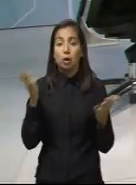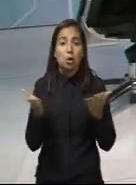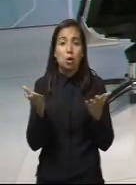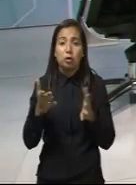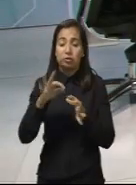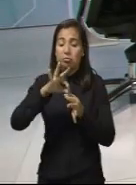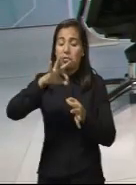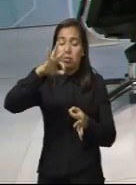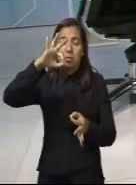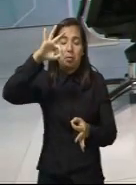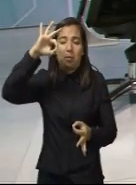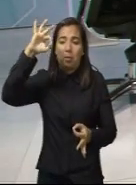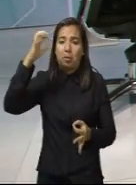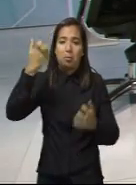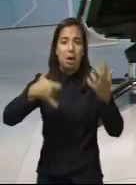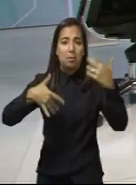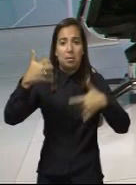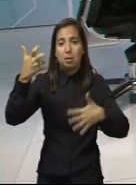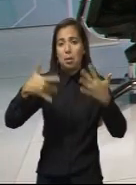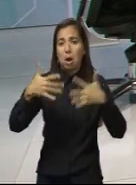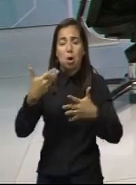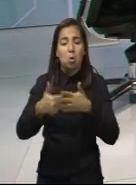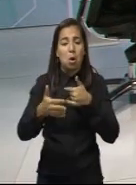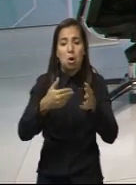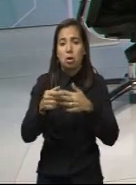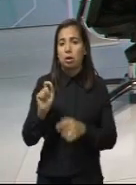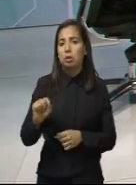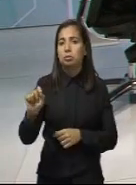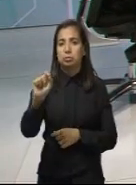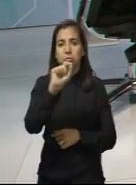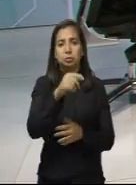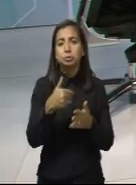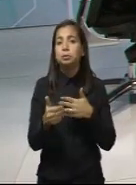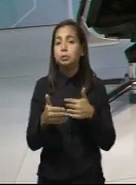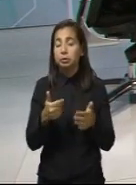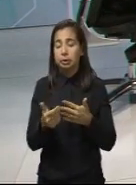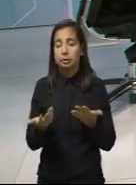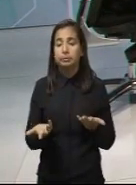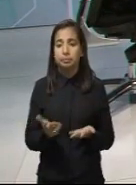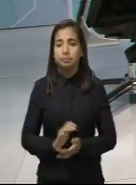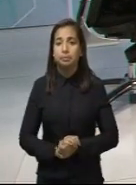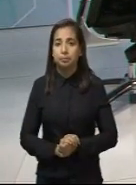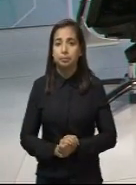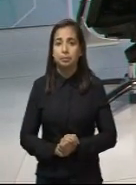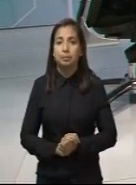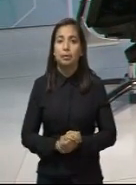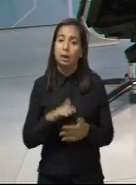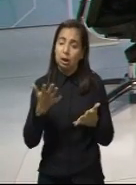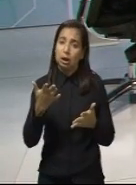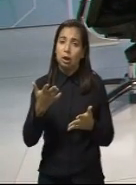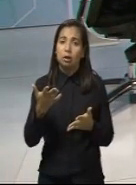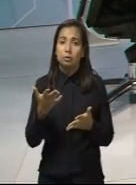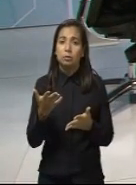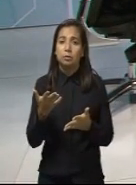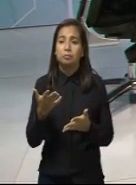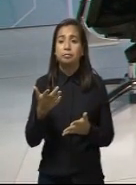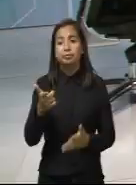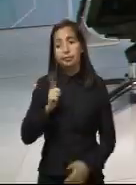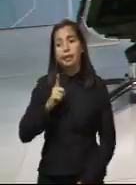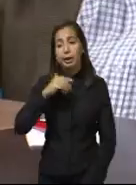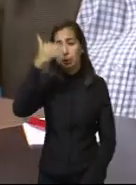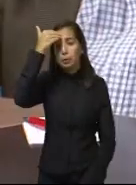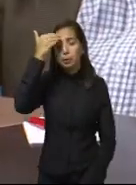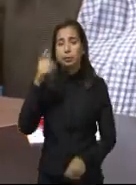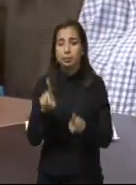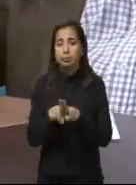entrevista em todo coletiva, doutor. Aí, Hoje ele fala em qualquer local, É isso que mesmo eu nos estou autos. dizendo. Eu A acho- mídia eu acho, em resumo, é o seguinte. também tem culpa no aquilo